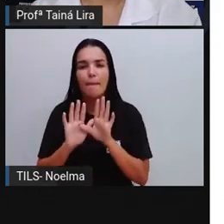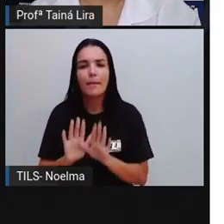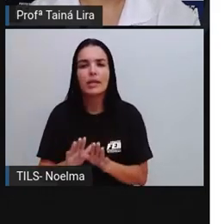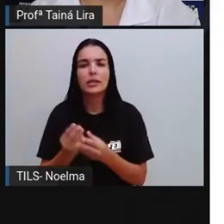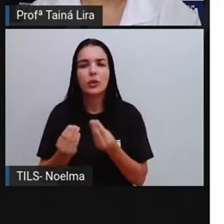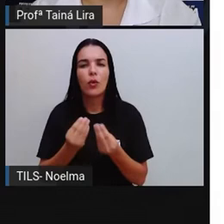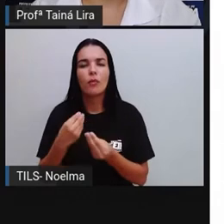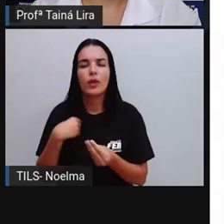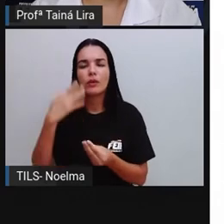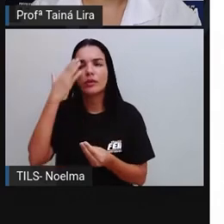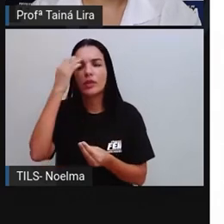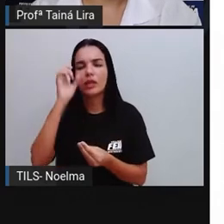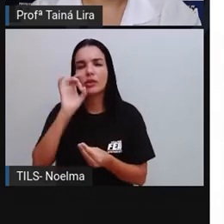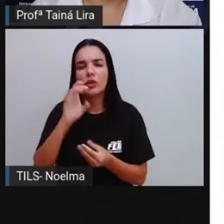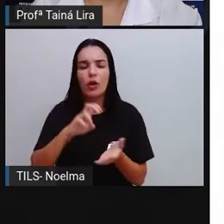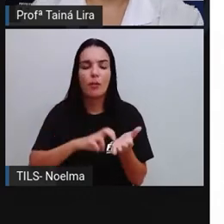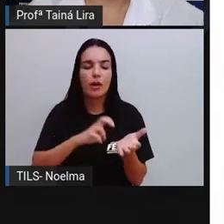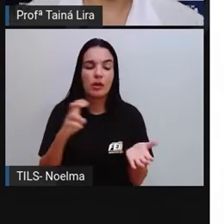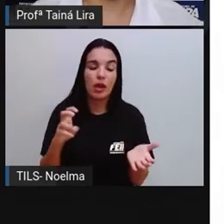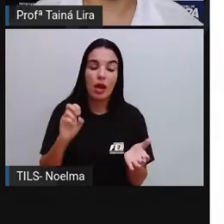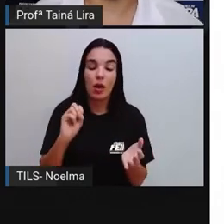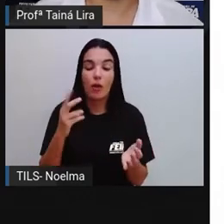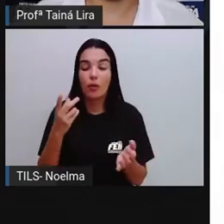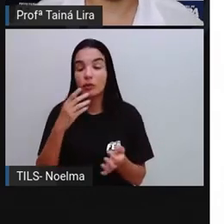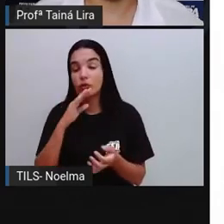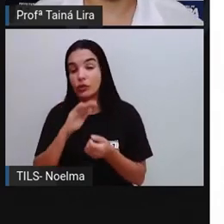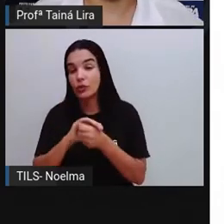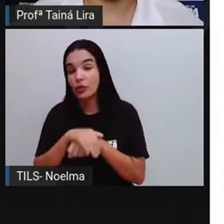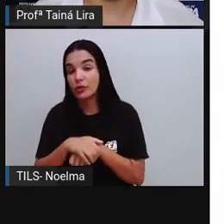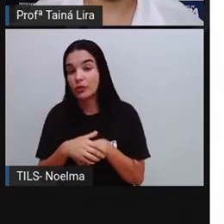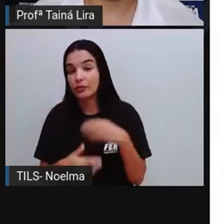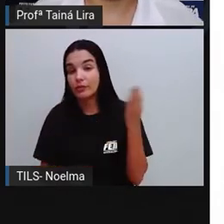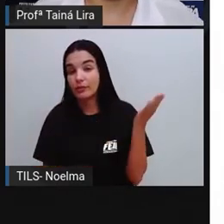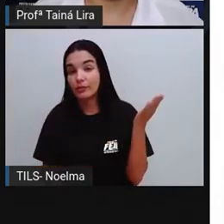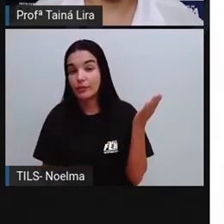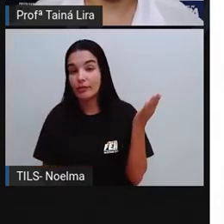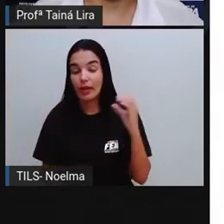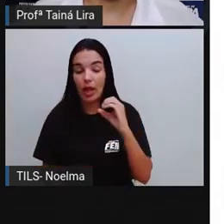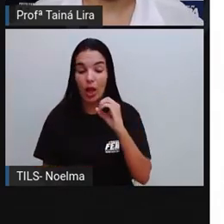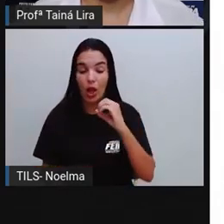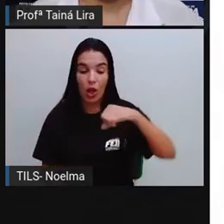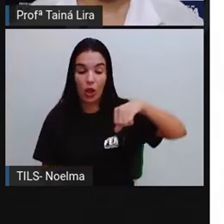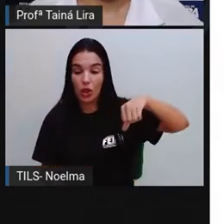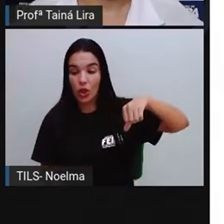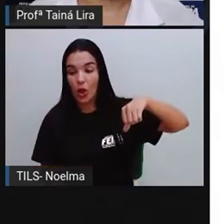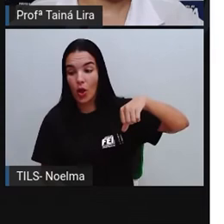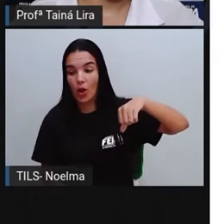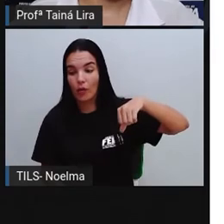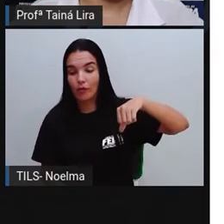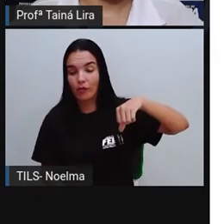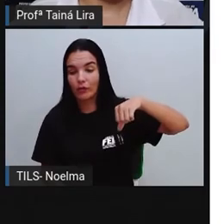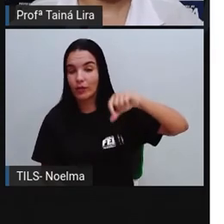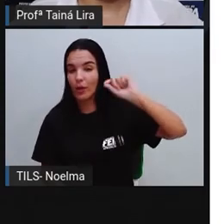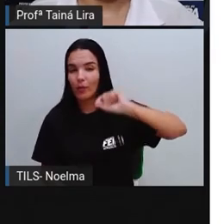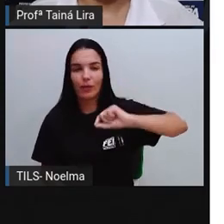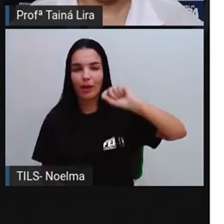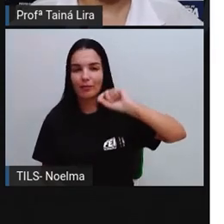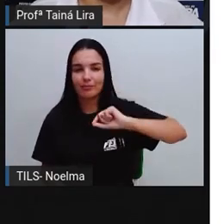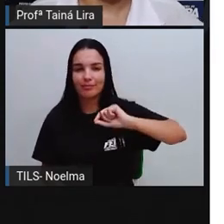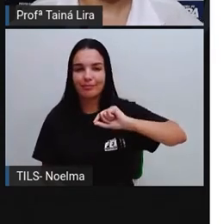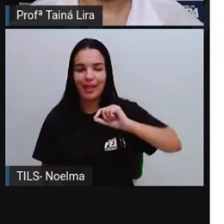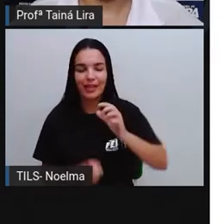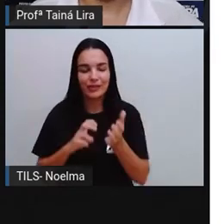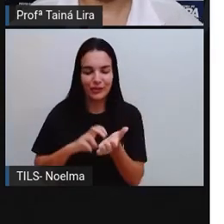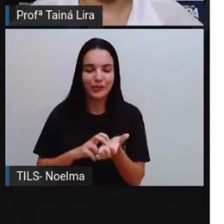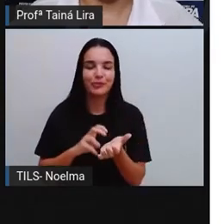de manhã ou de noite? Então, se a gente olhar, pessoal, olha lá, ó, o horário das 9 às 10 é de manhã. Por que